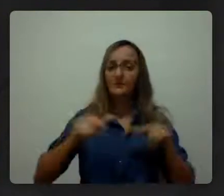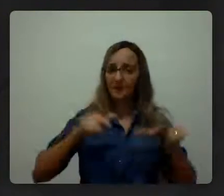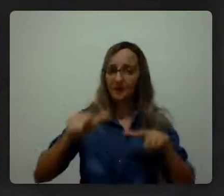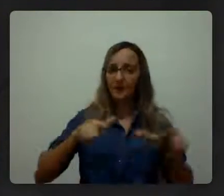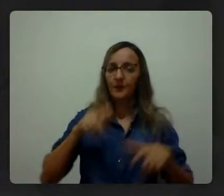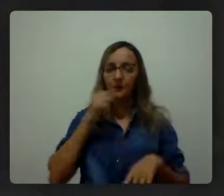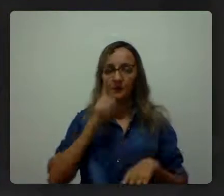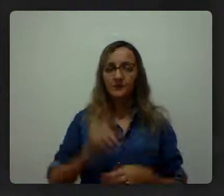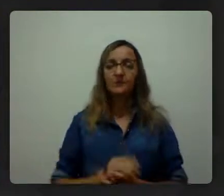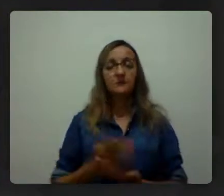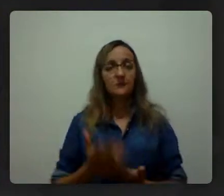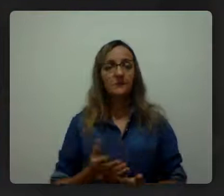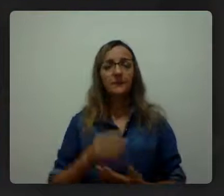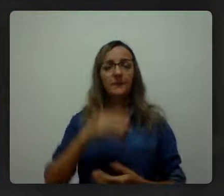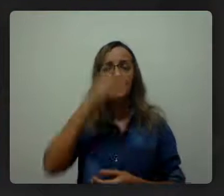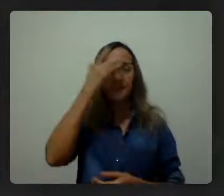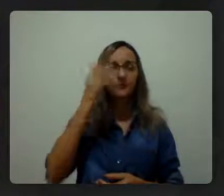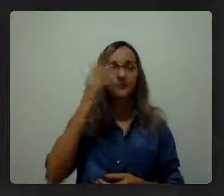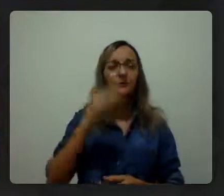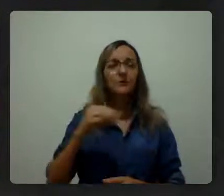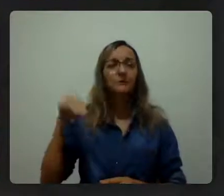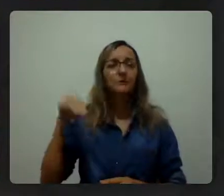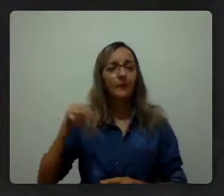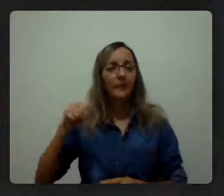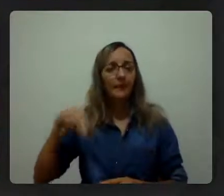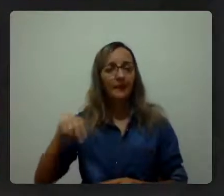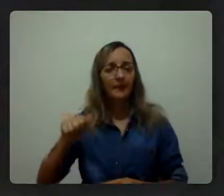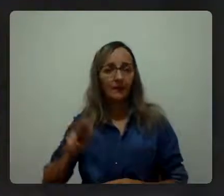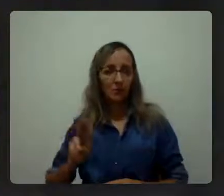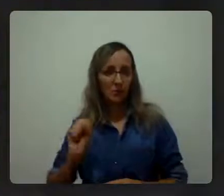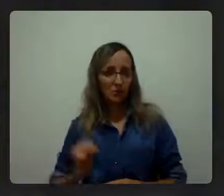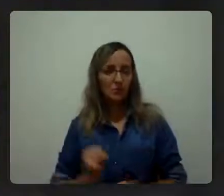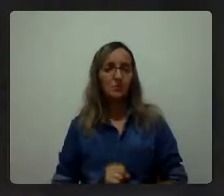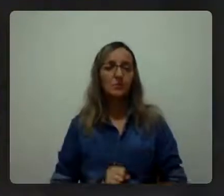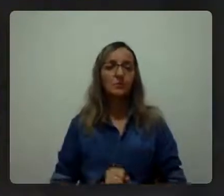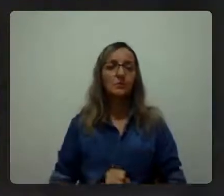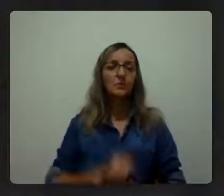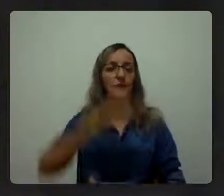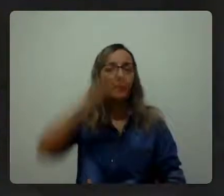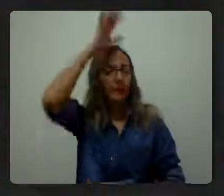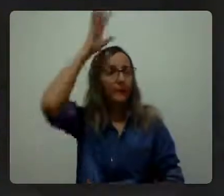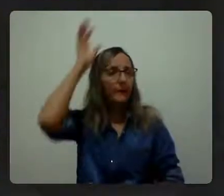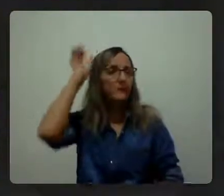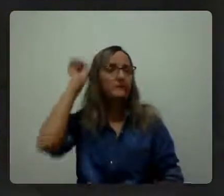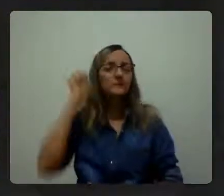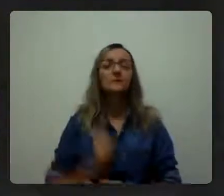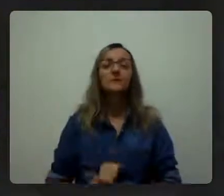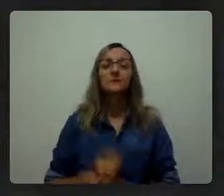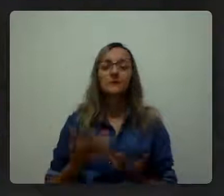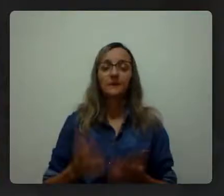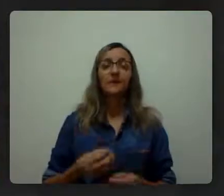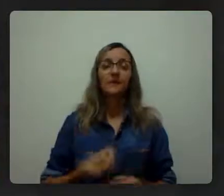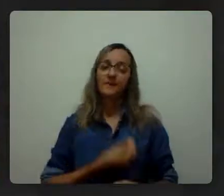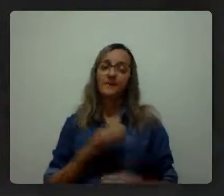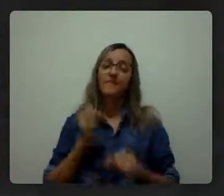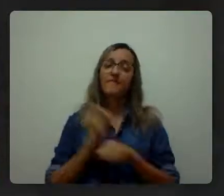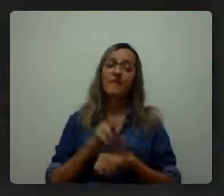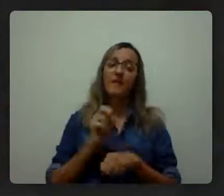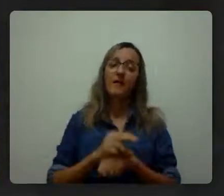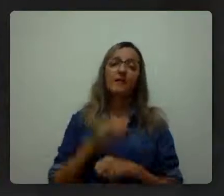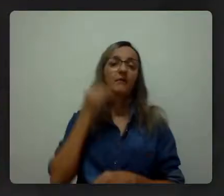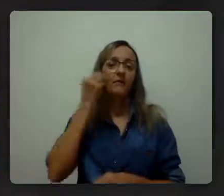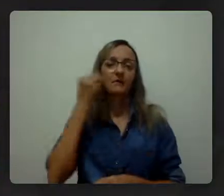Brasil. Então, isso aí vai promover todas essas interações aí profissionais. Né? Então, é uma grande, grande